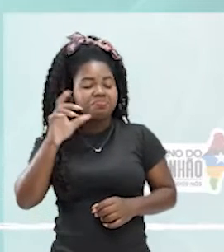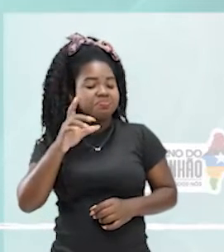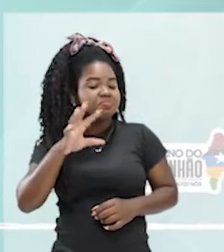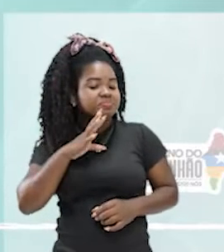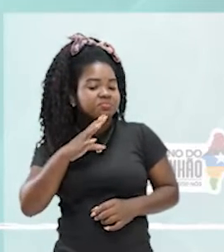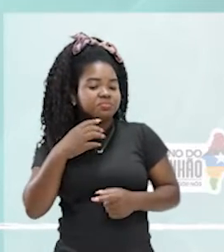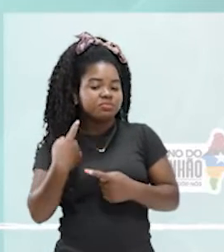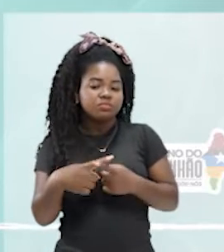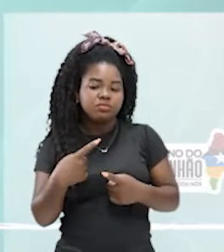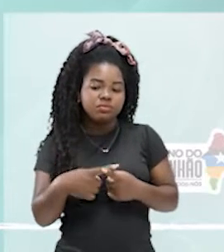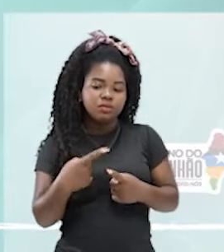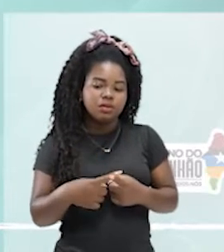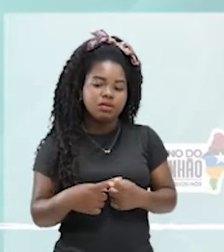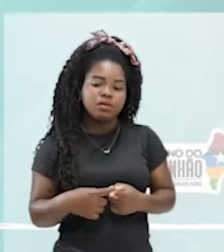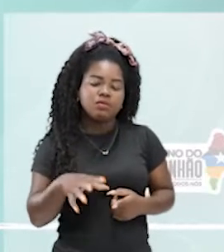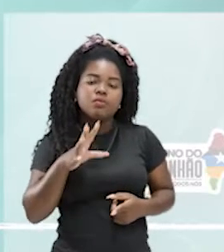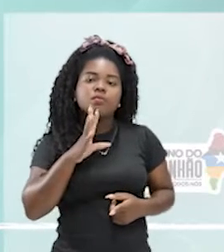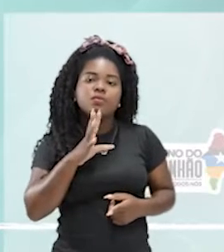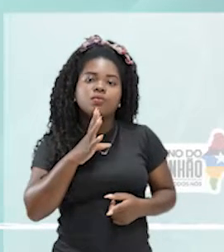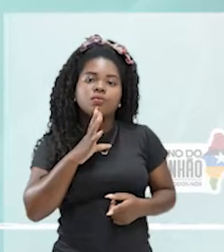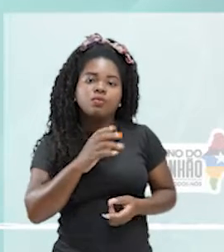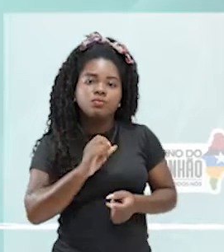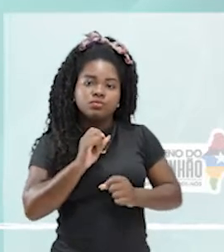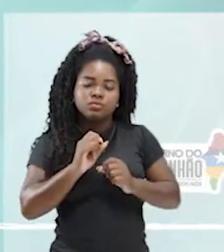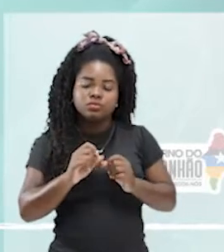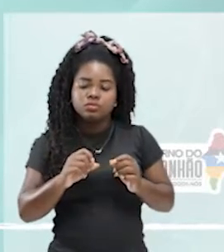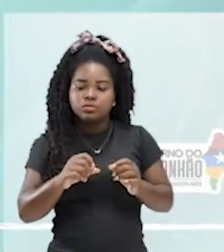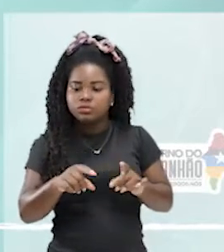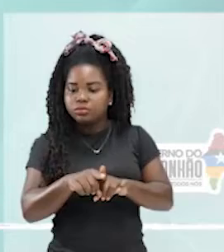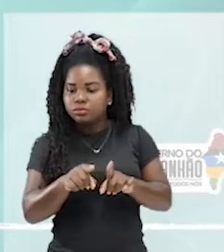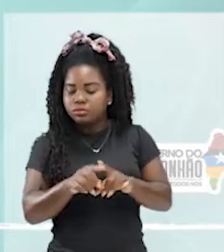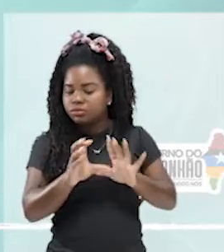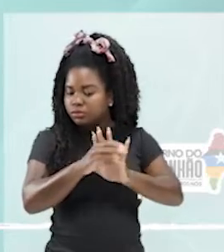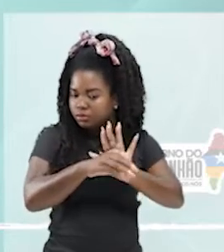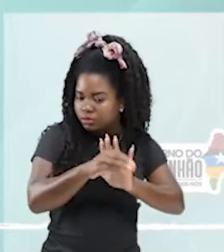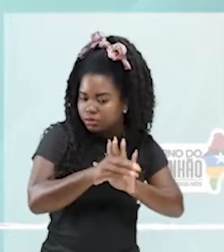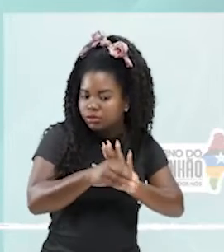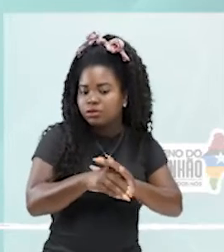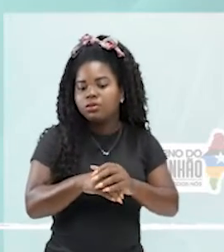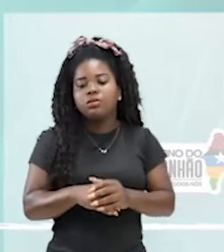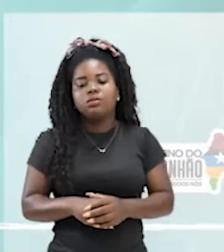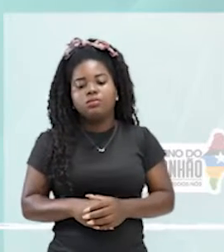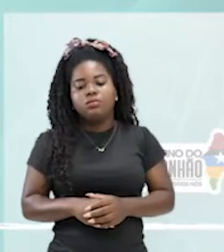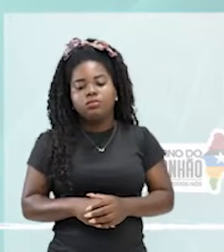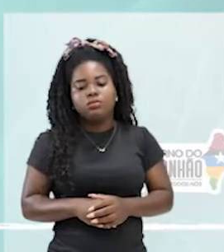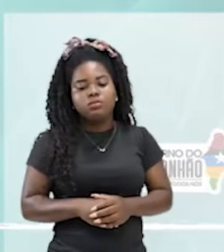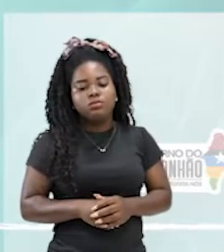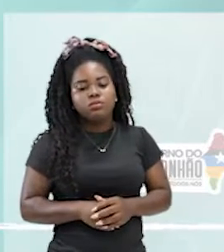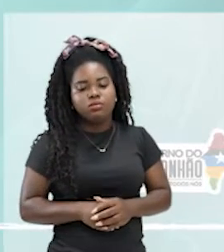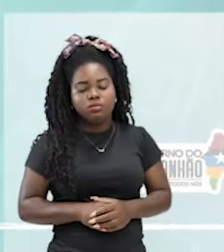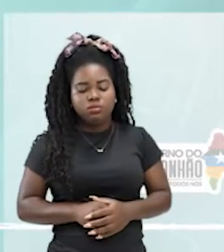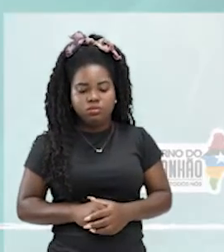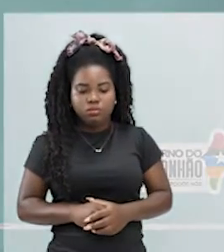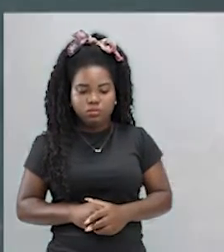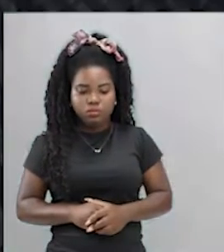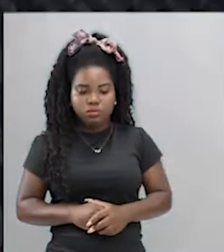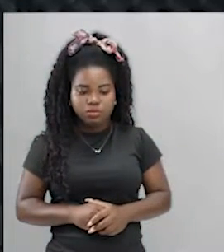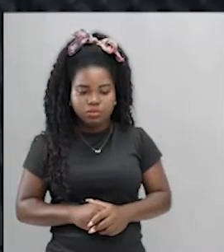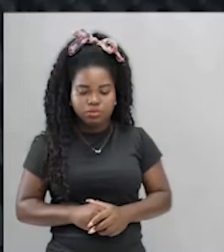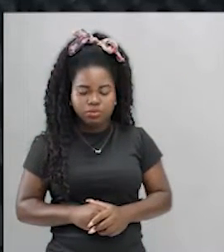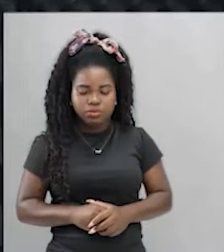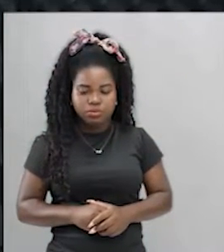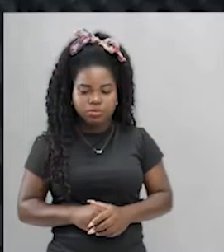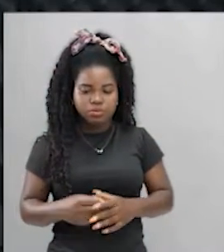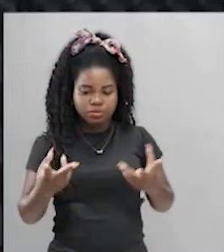trabalha com o conceito da performance, que ela é altamente dinâmica e mais visceral do que o trabalho de Grotowski, né? Onde